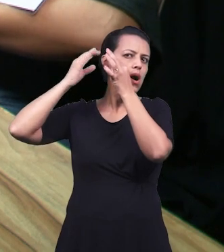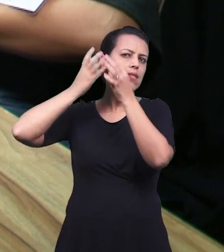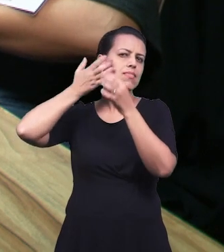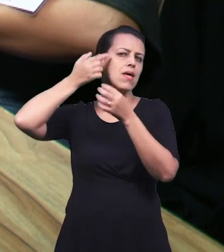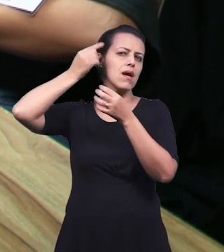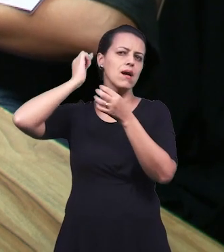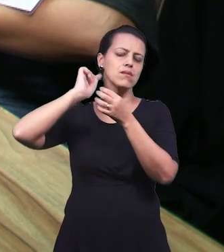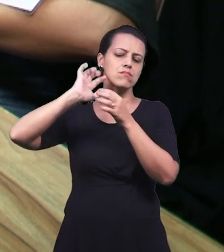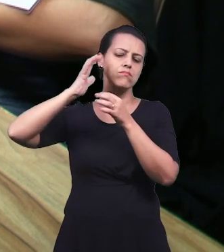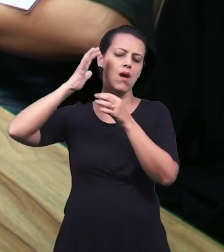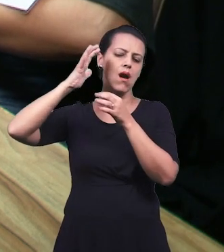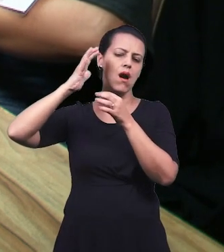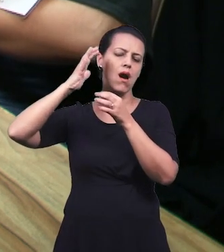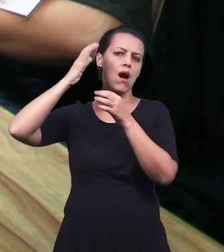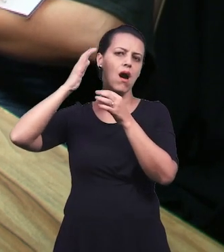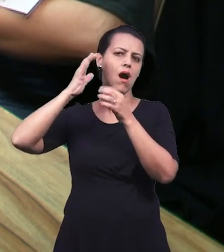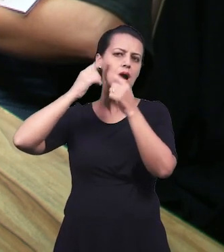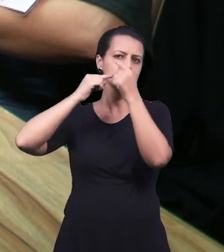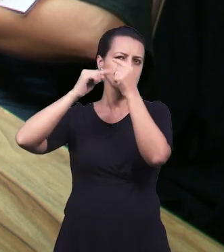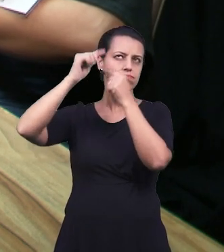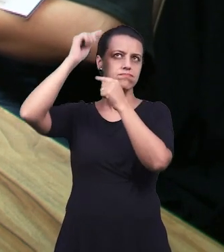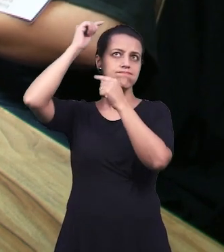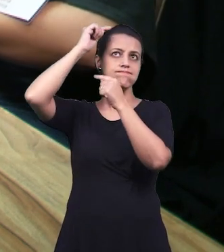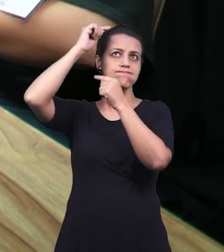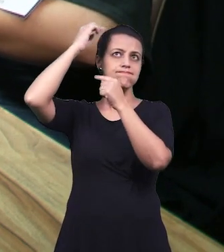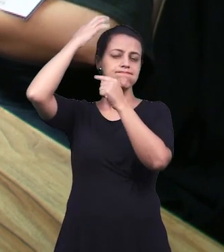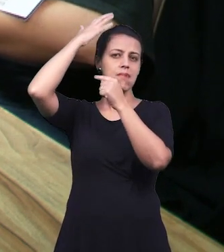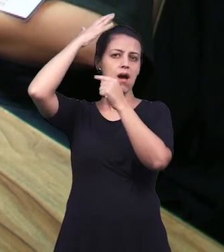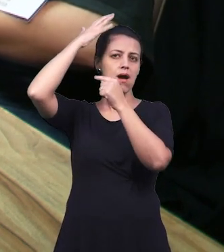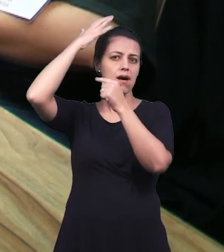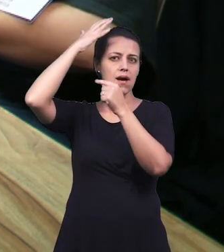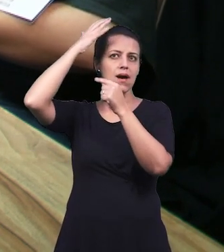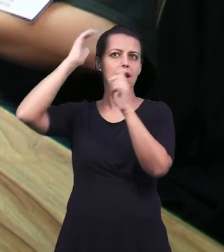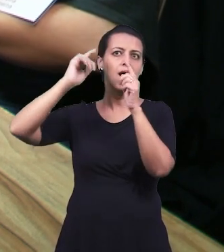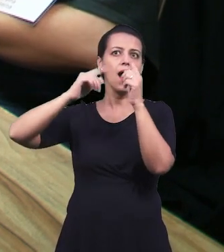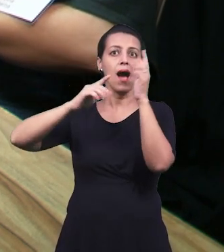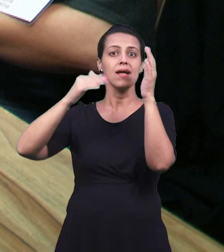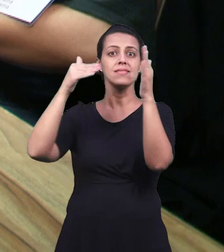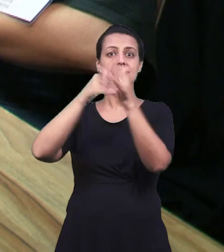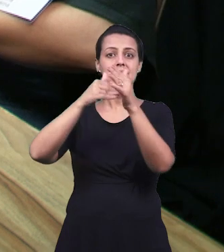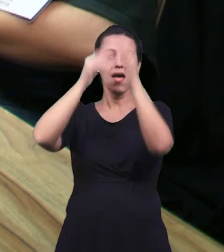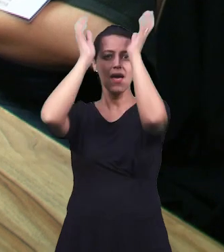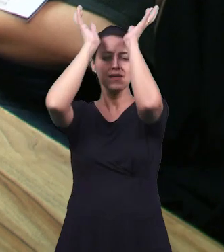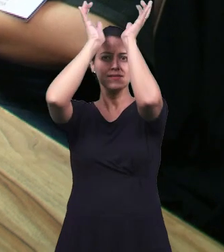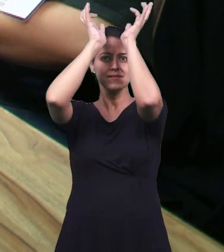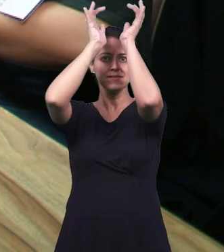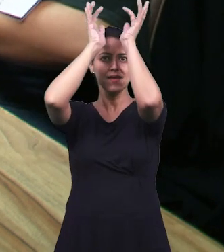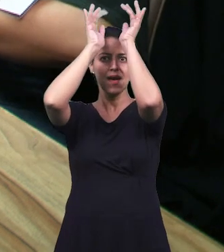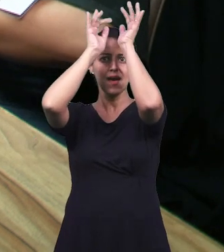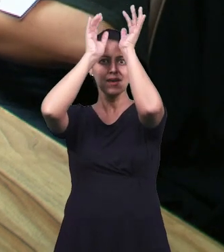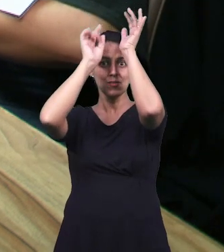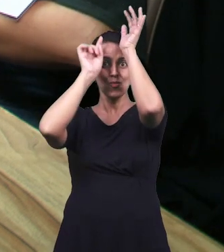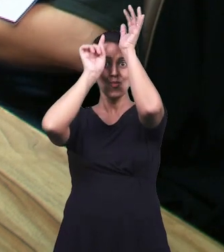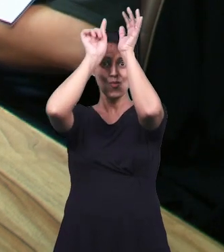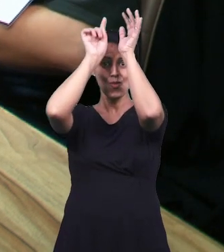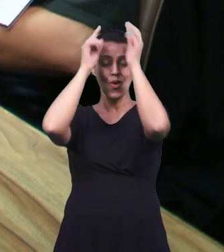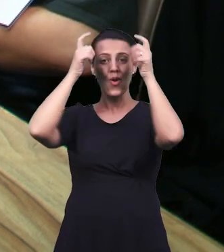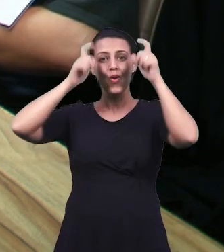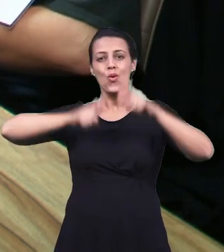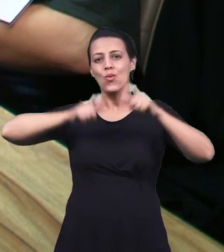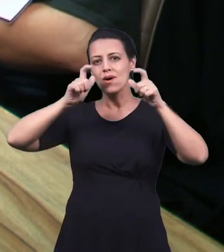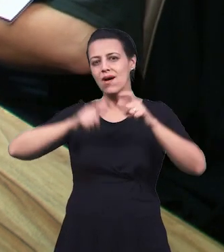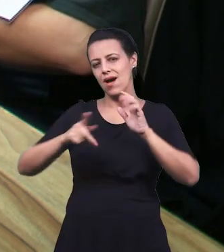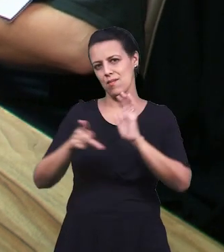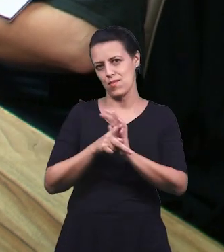pelos ossículos, a cóclea, passar o nervo auditivo, chegar em tronco lá na parte cerebral, onde é o córtex